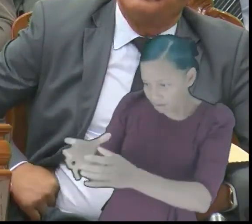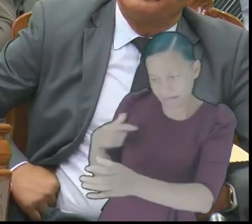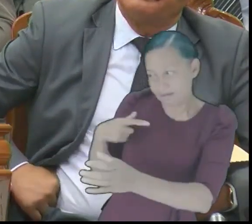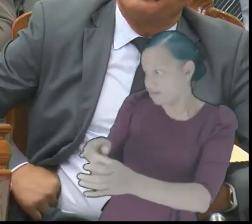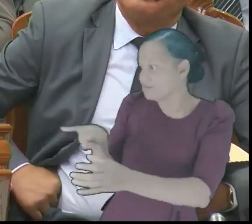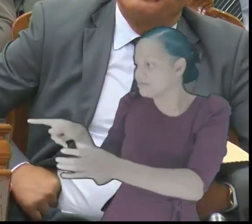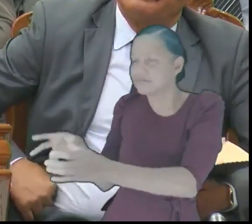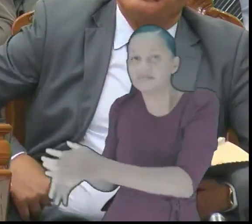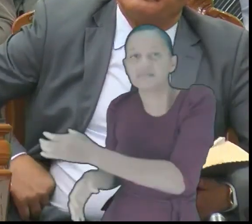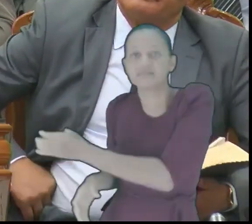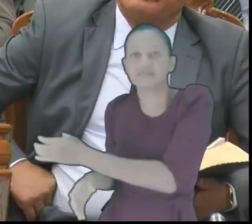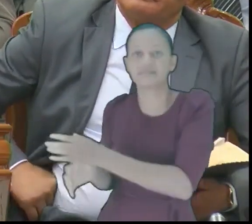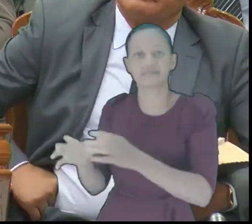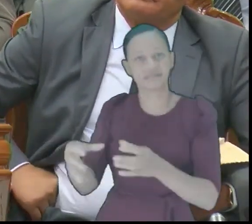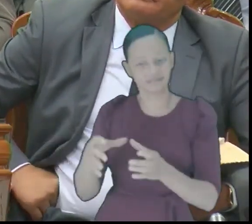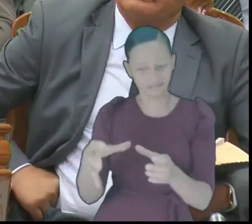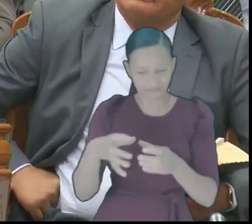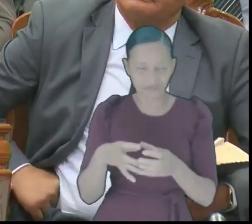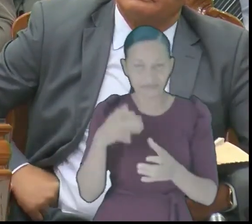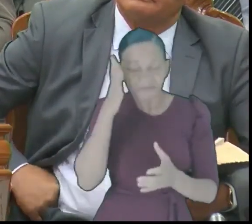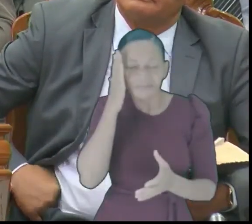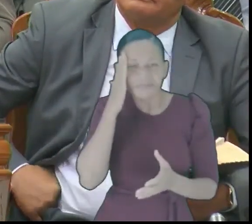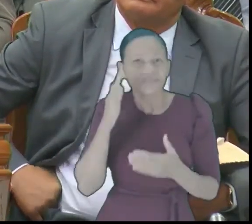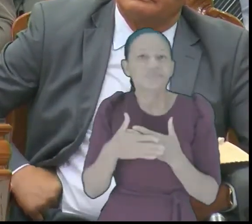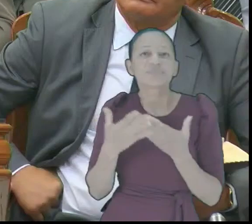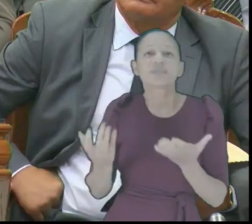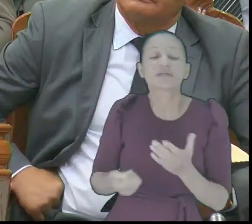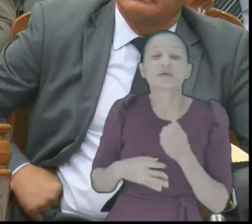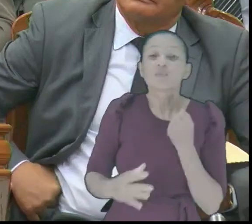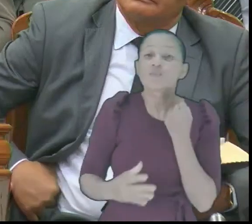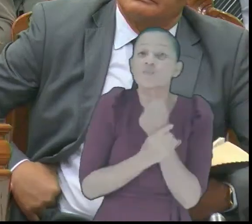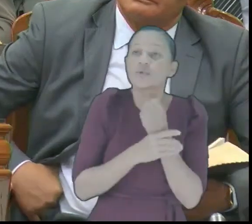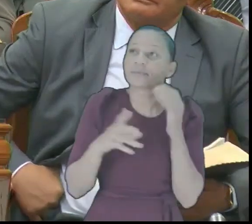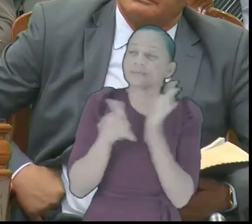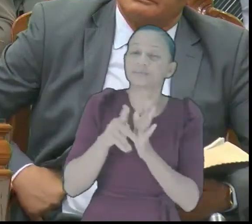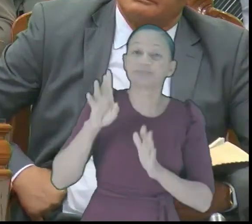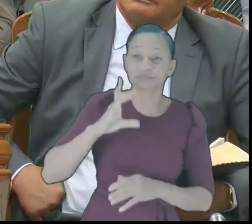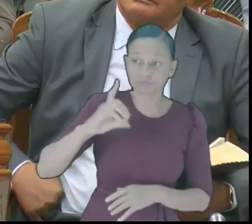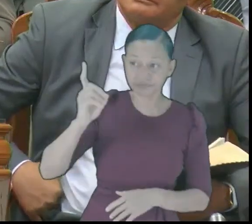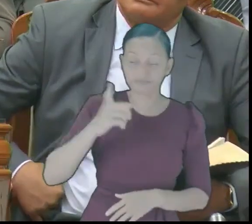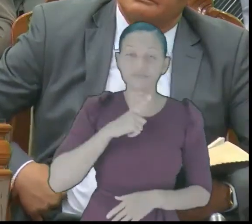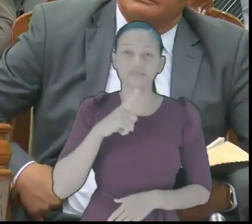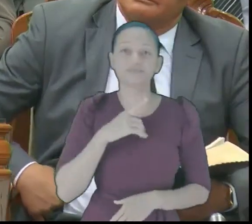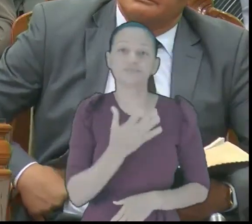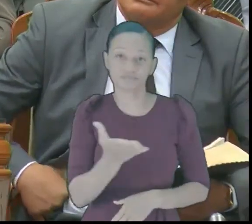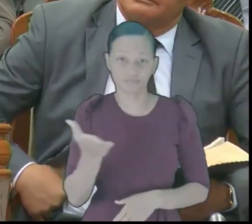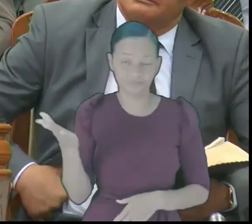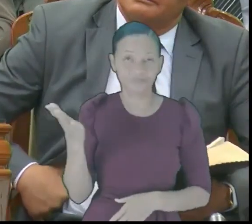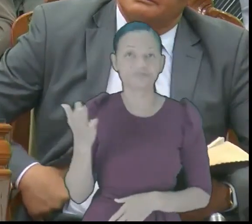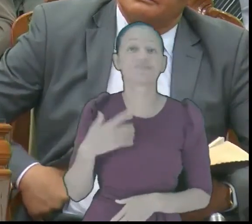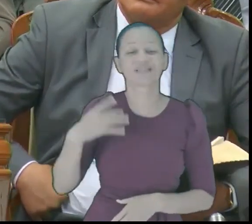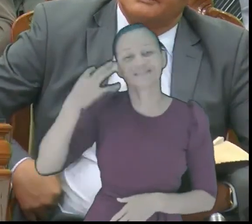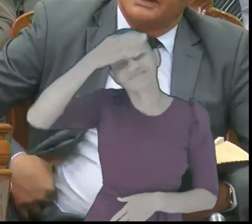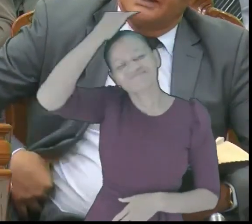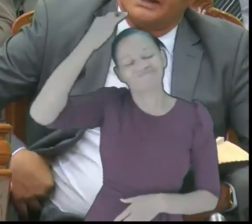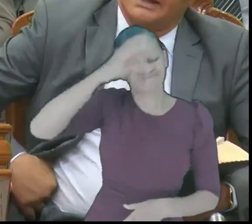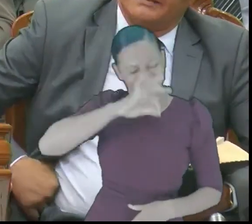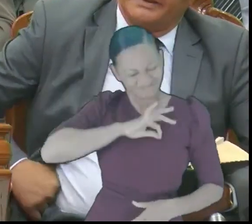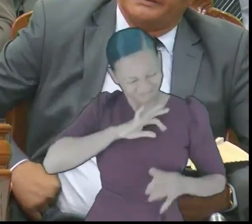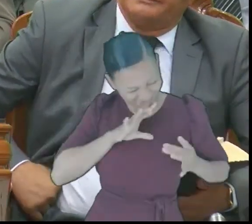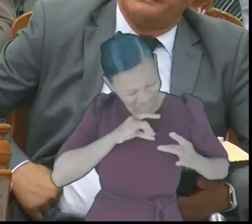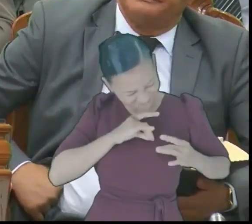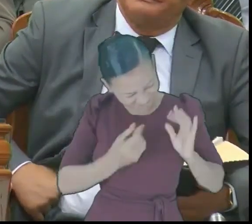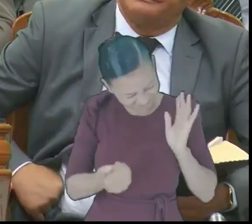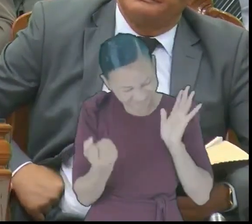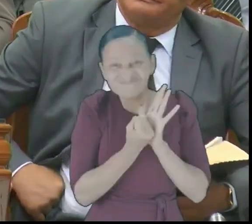porque o selo não é meu. Você sabe qual é a garantia que você pertence a Deus? Qual é o selo? É o Espírito Santo em você, a